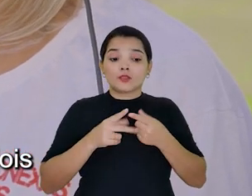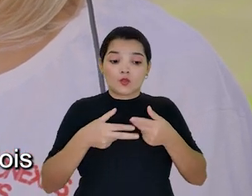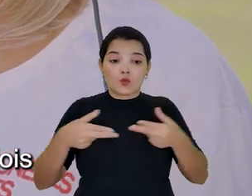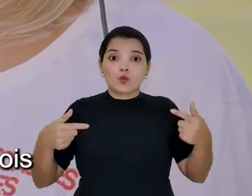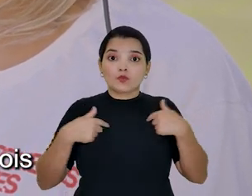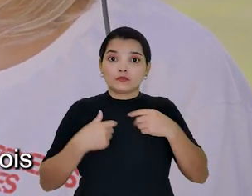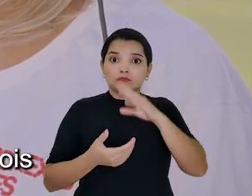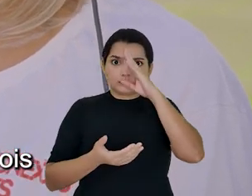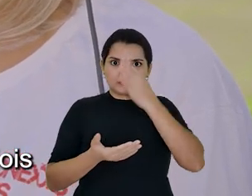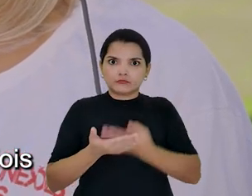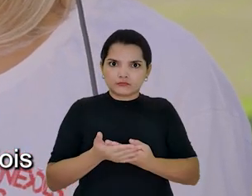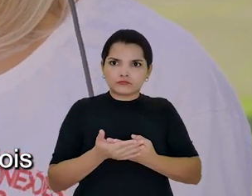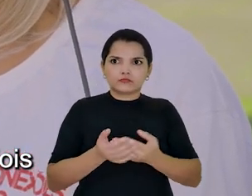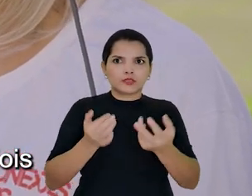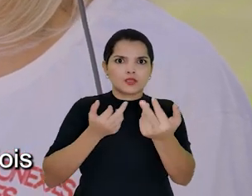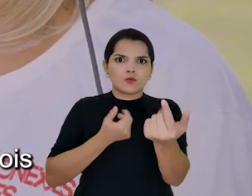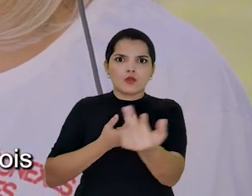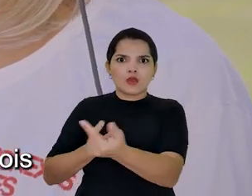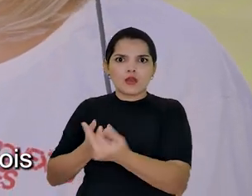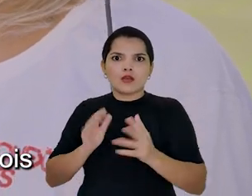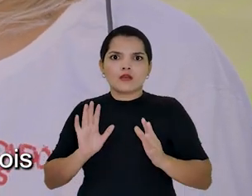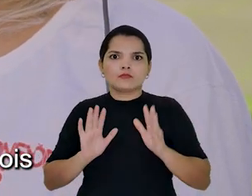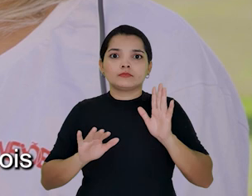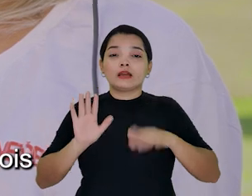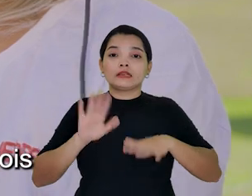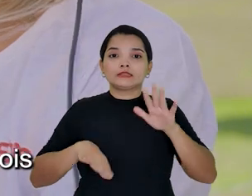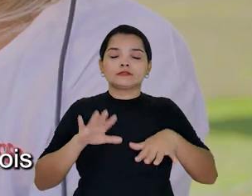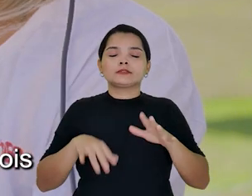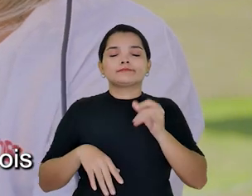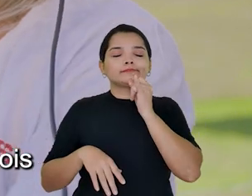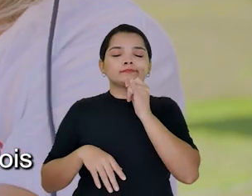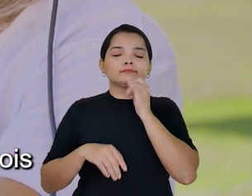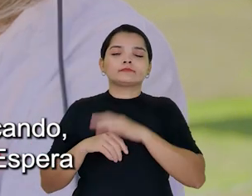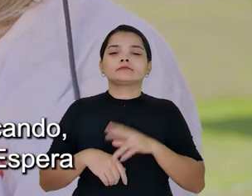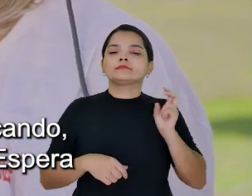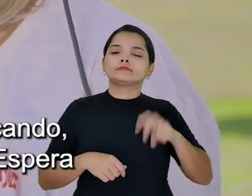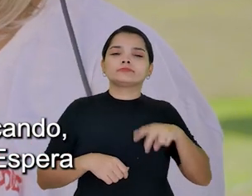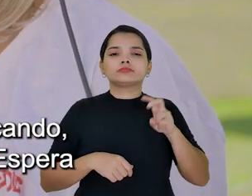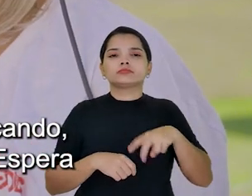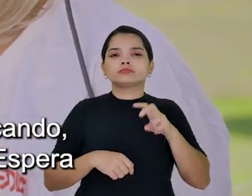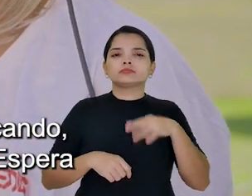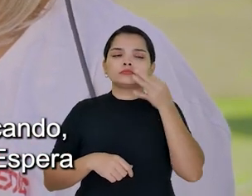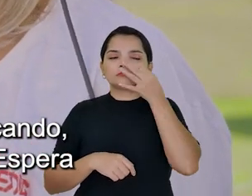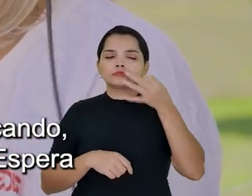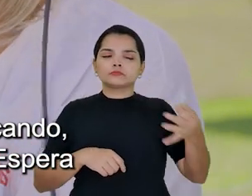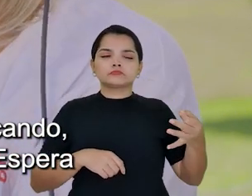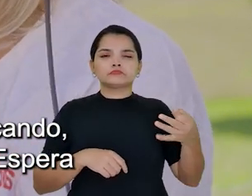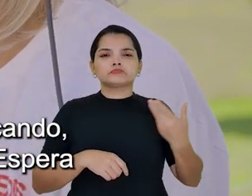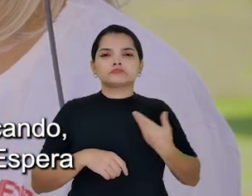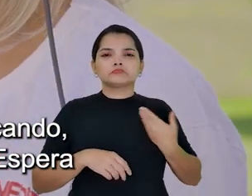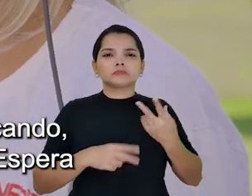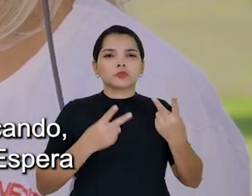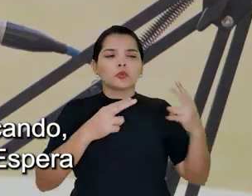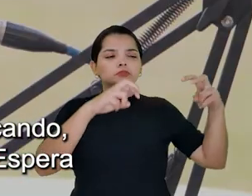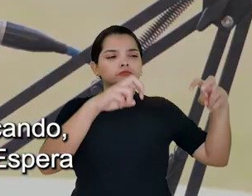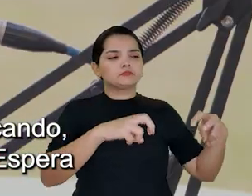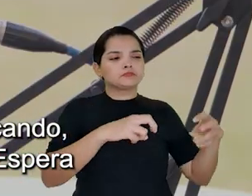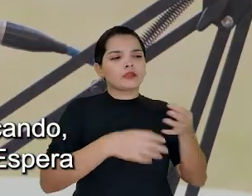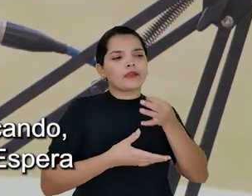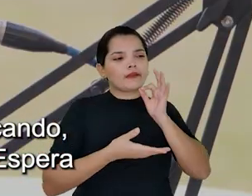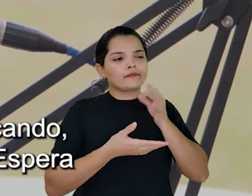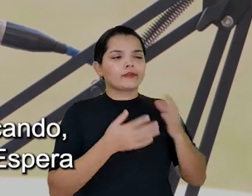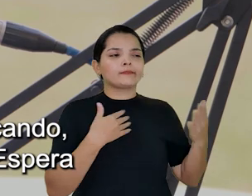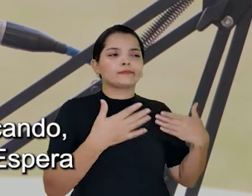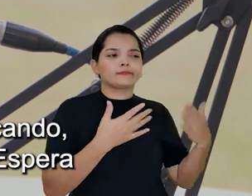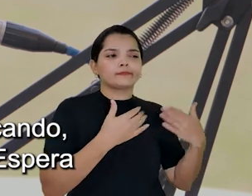no que a gente tá vendo e e faz uma interpretação eh passo no corredor e vejo dois colegas no cafezinho conversando estão fofocando S estão